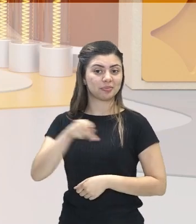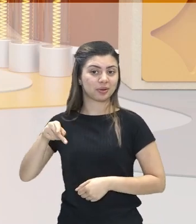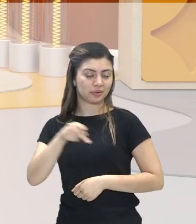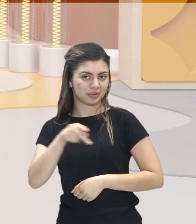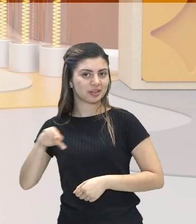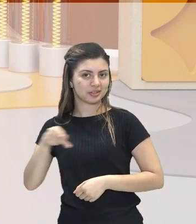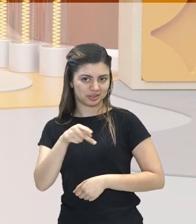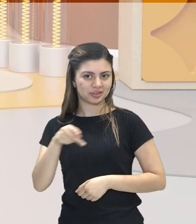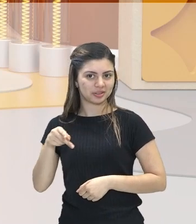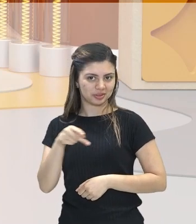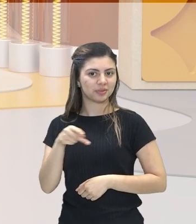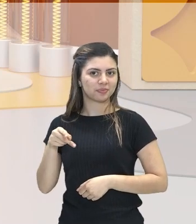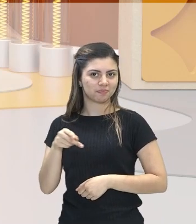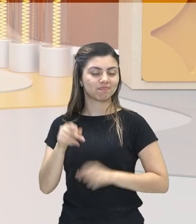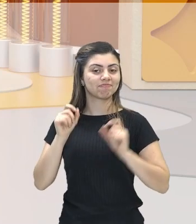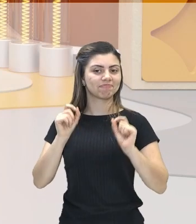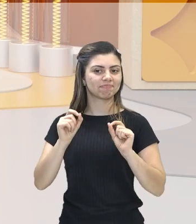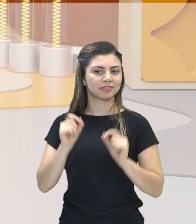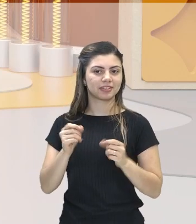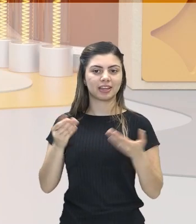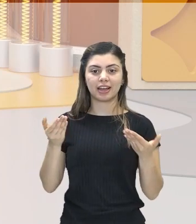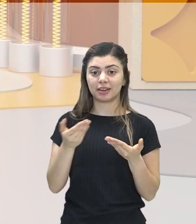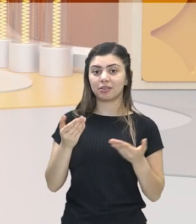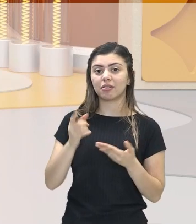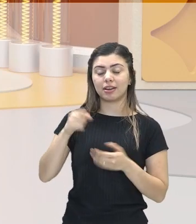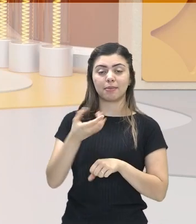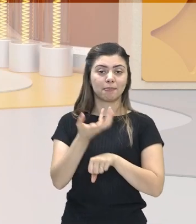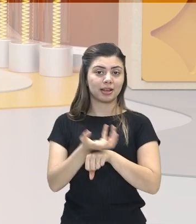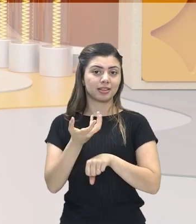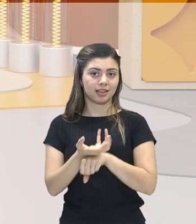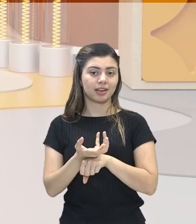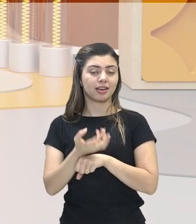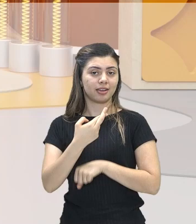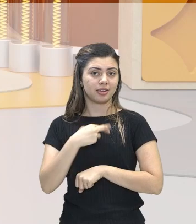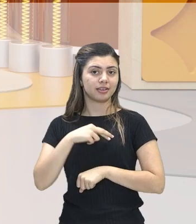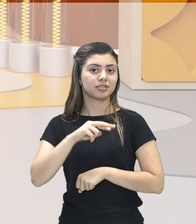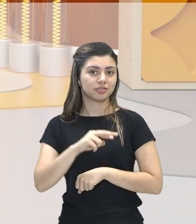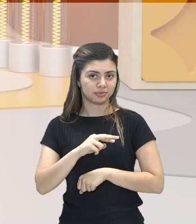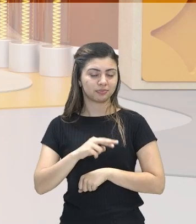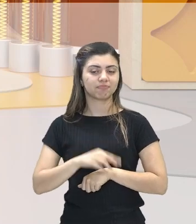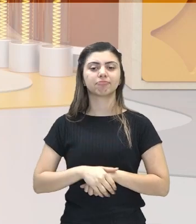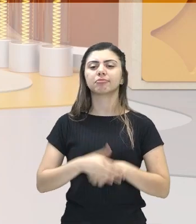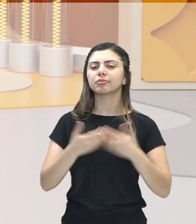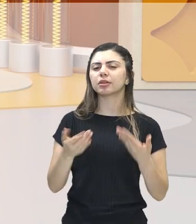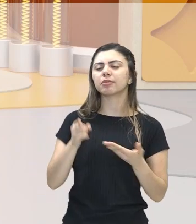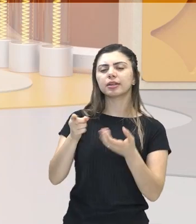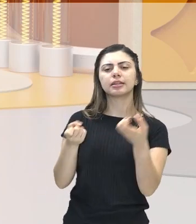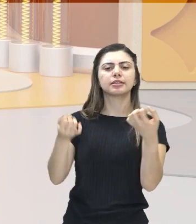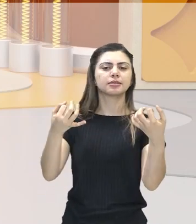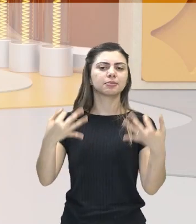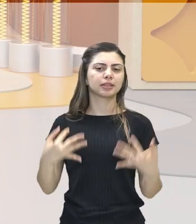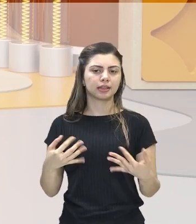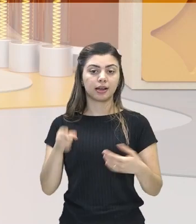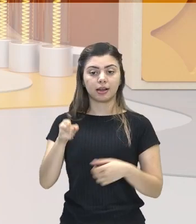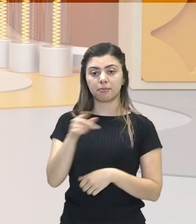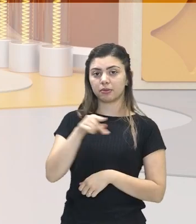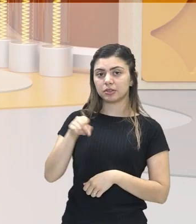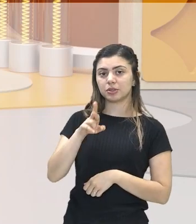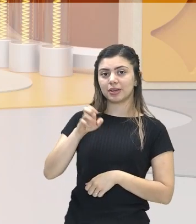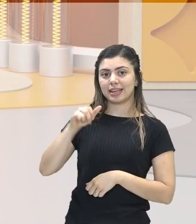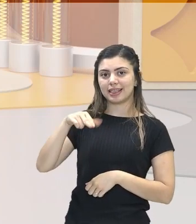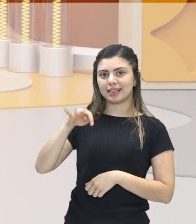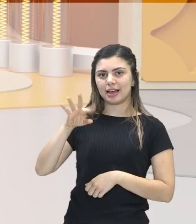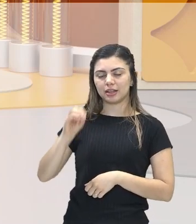um dos professores de vocês de ensino religioso, né? Para comentar, o professor Renato, né? Para comentar